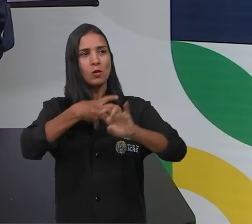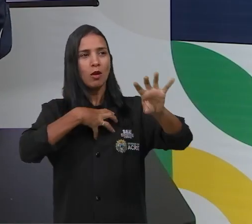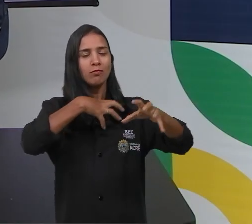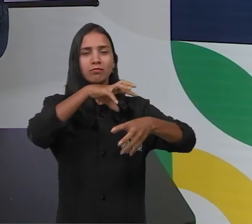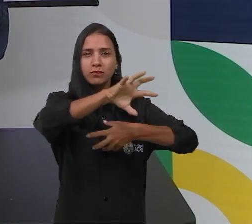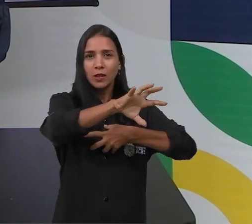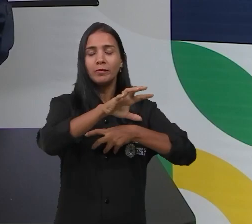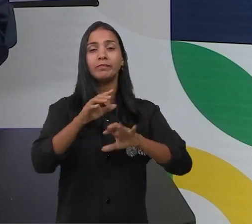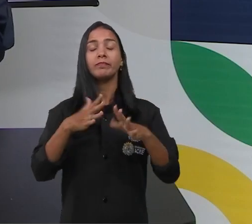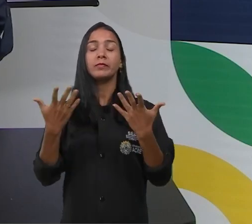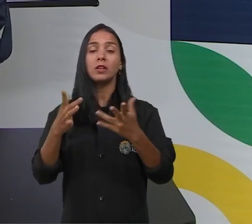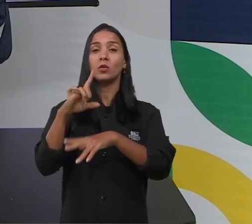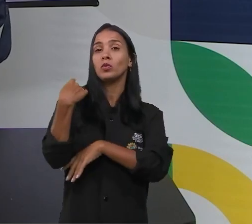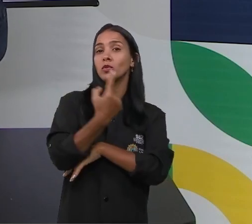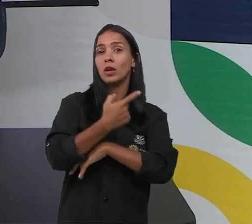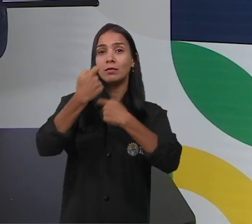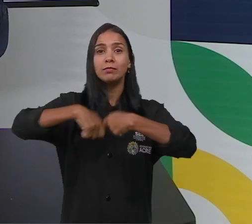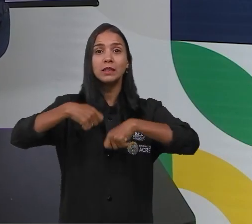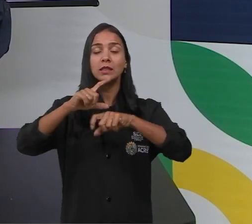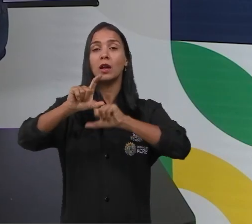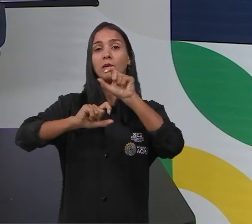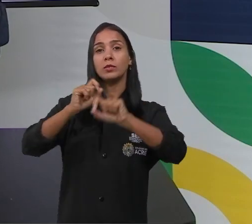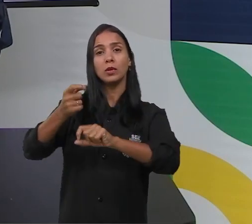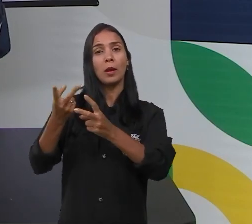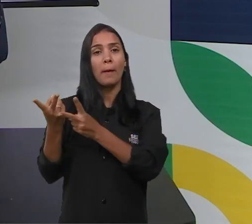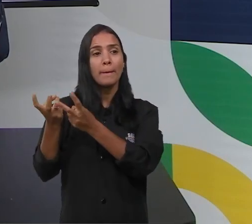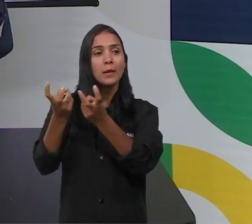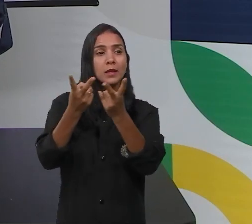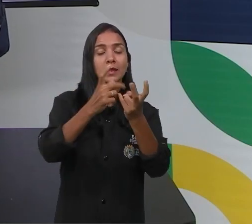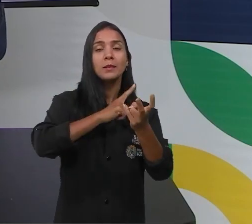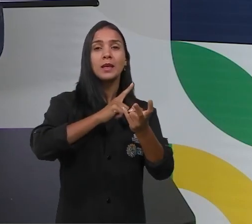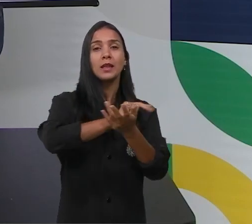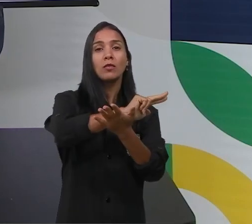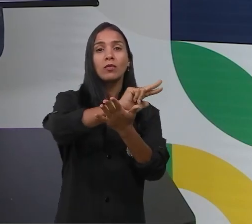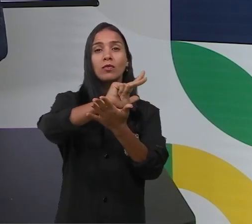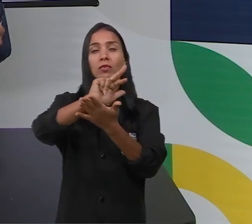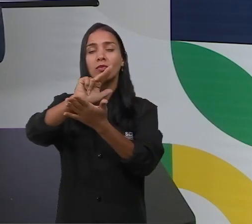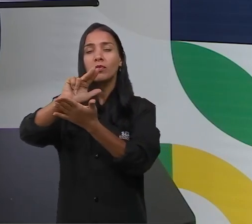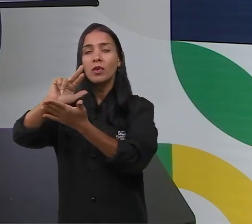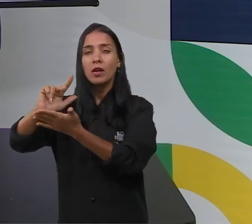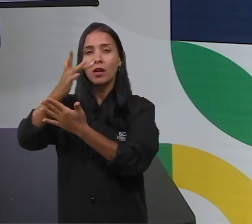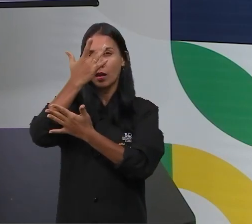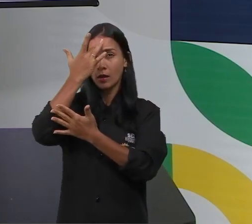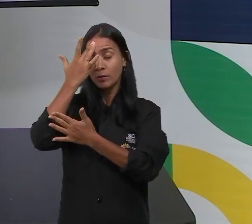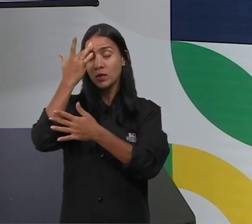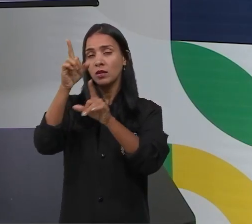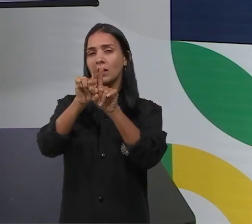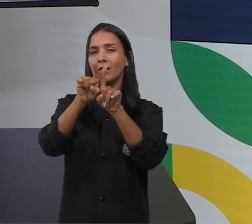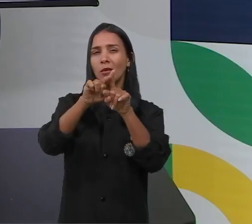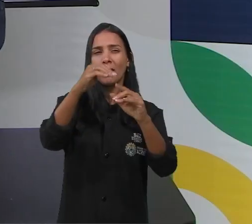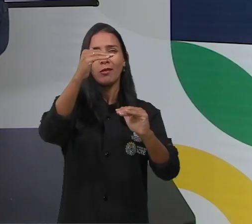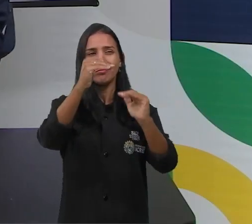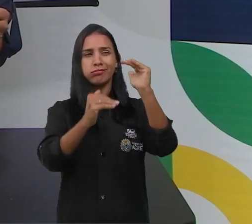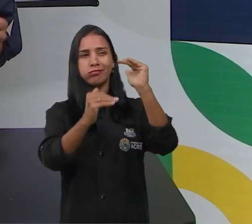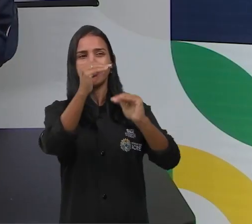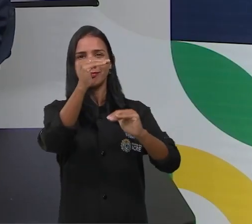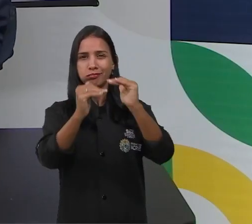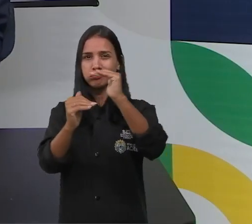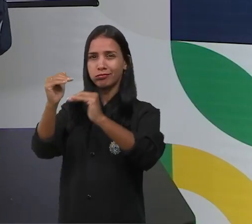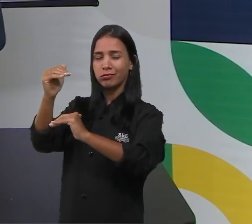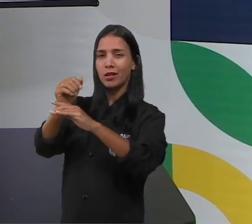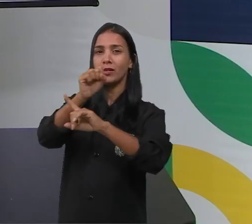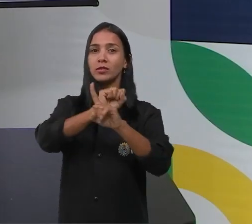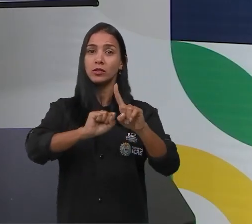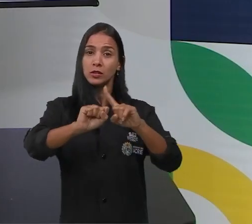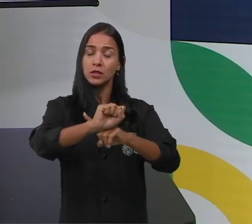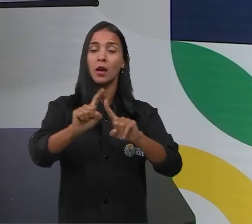nós precisamos reconhecer que existe muita desigualdade na nossa sociedade, desigualdades